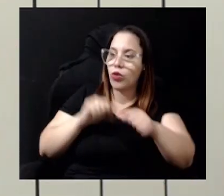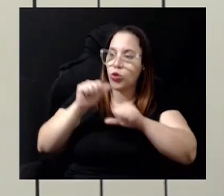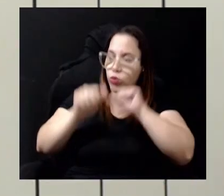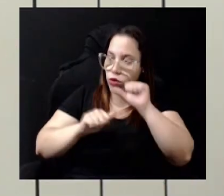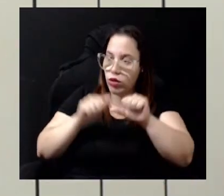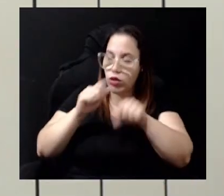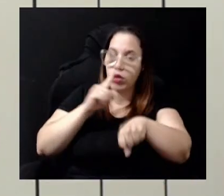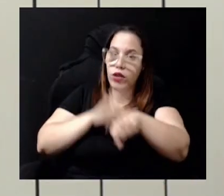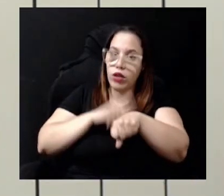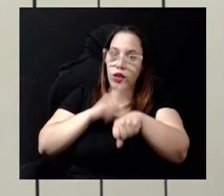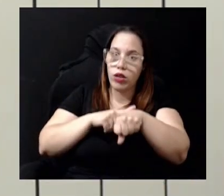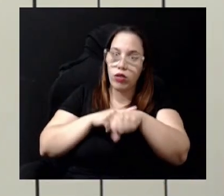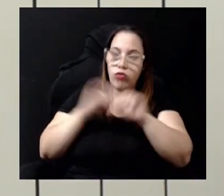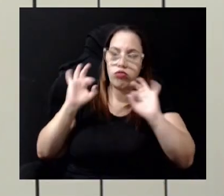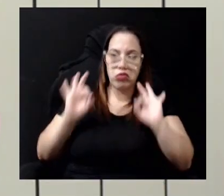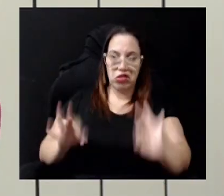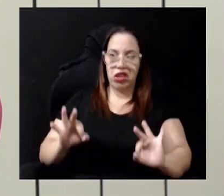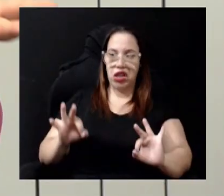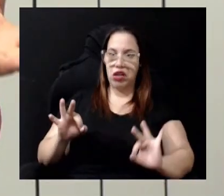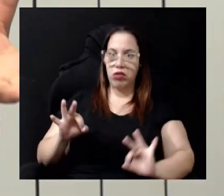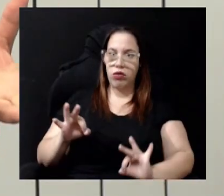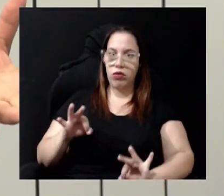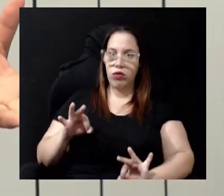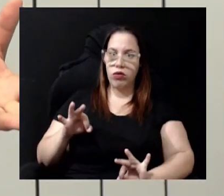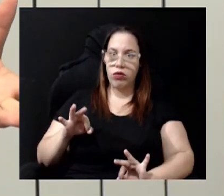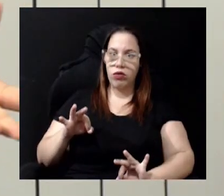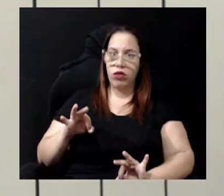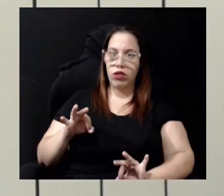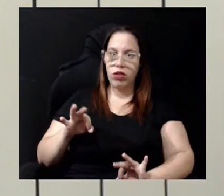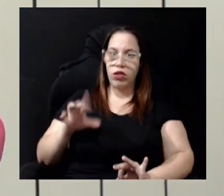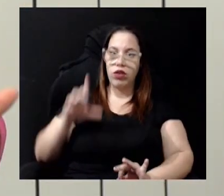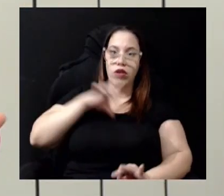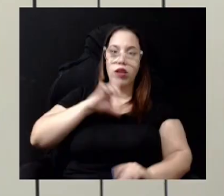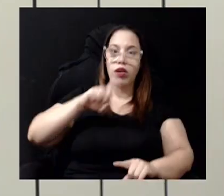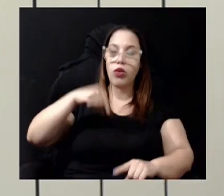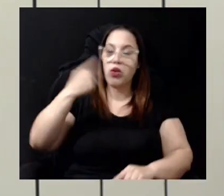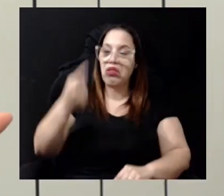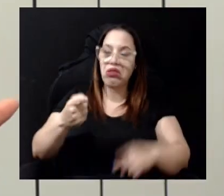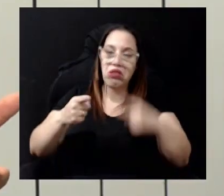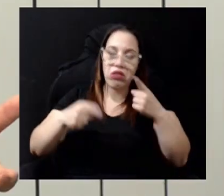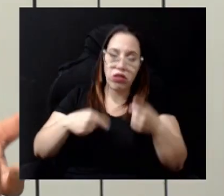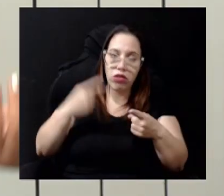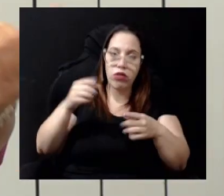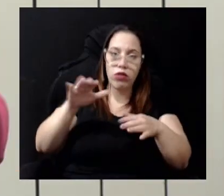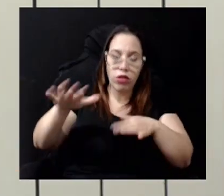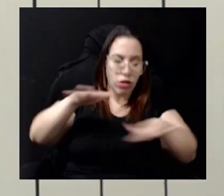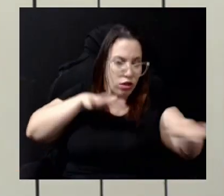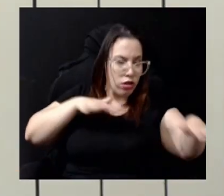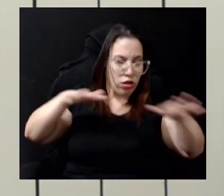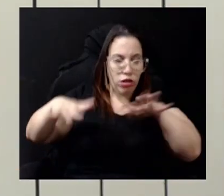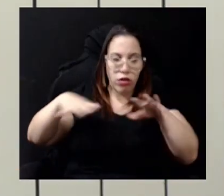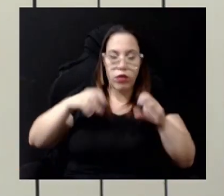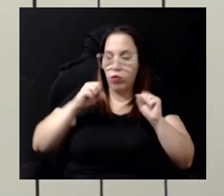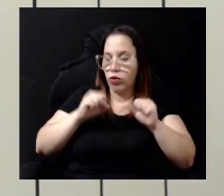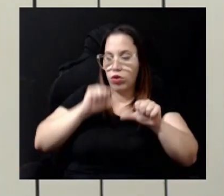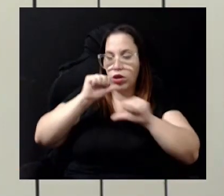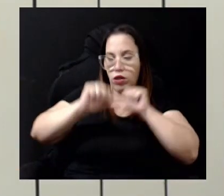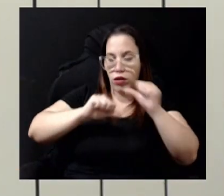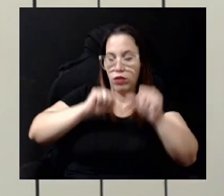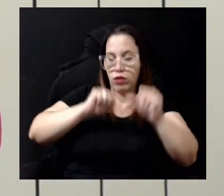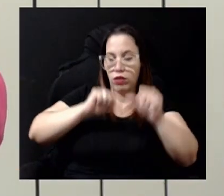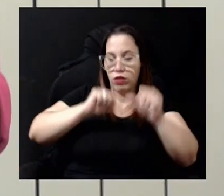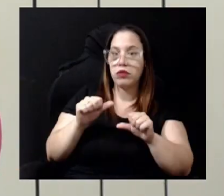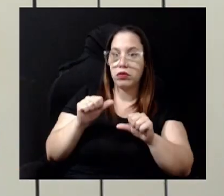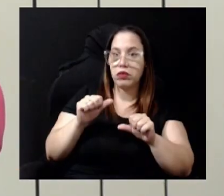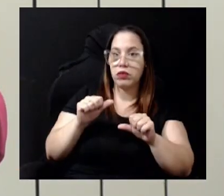tudo certinho. Tem outros setores também que podem ser alterados referente ao horário